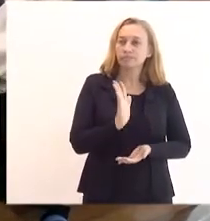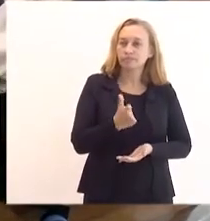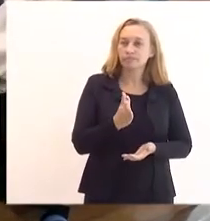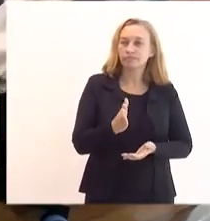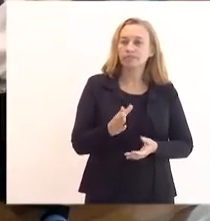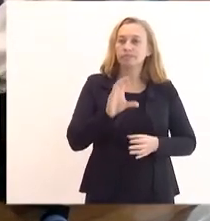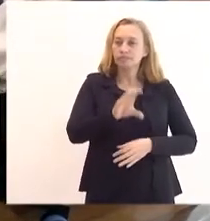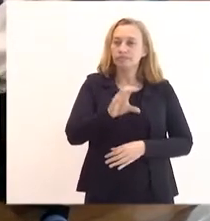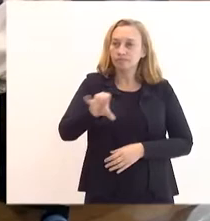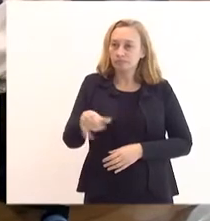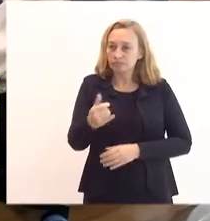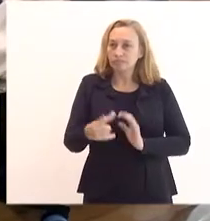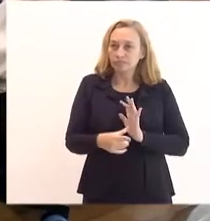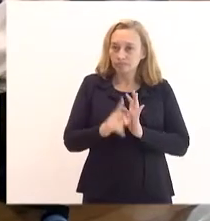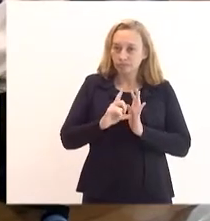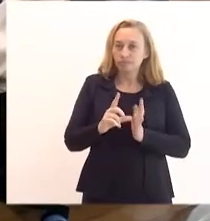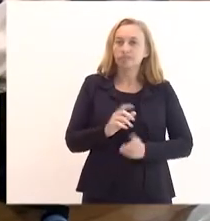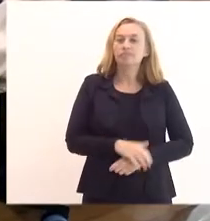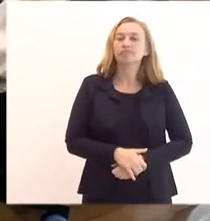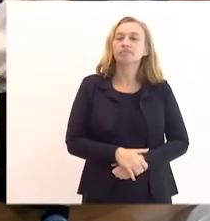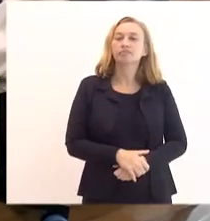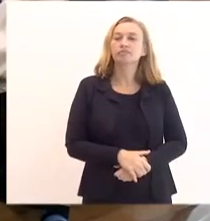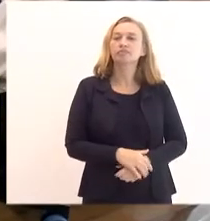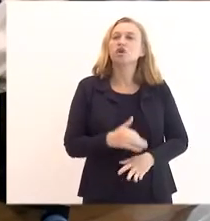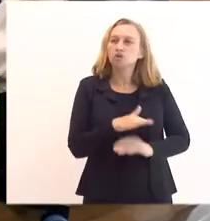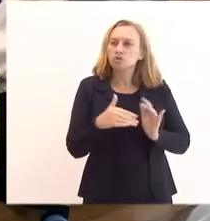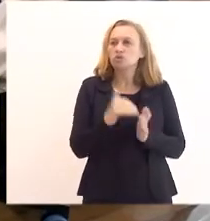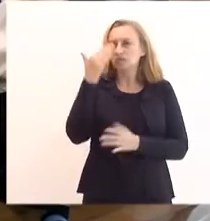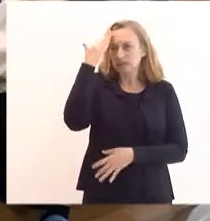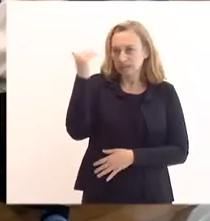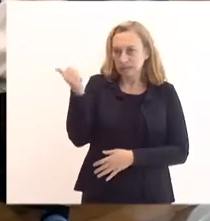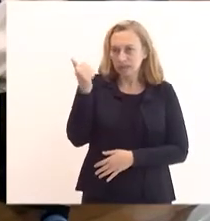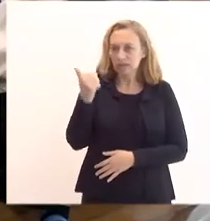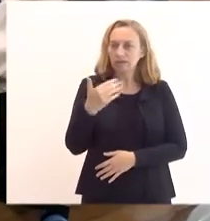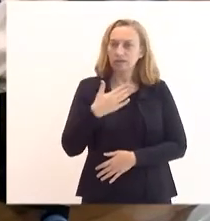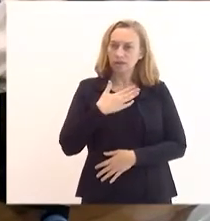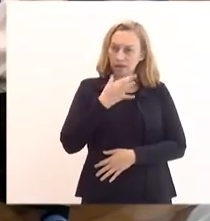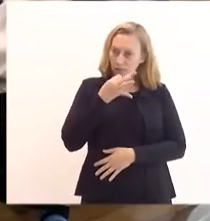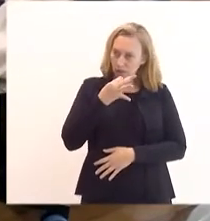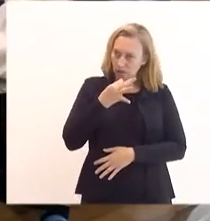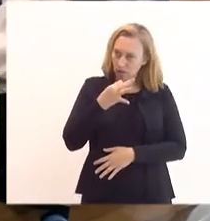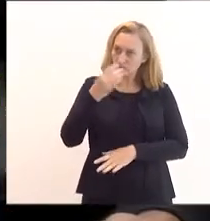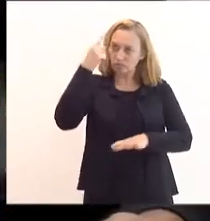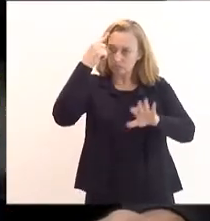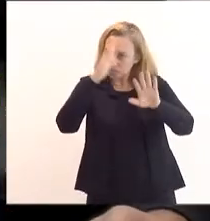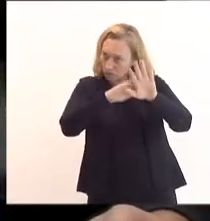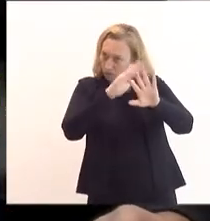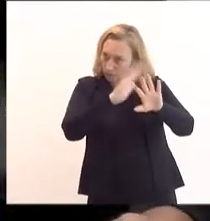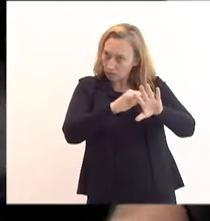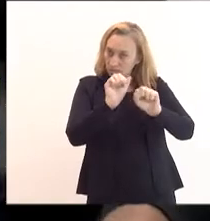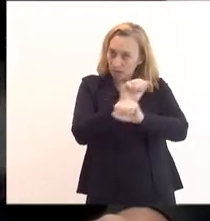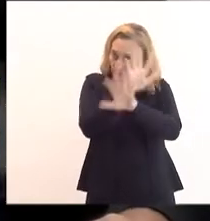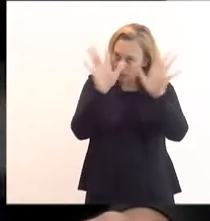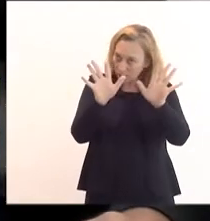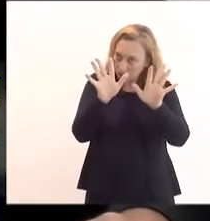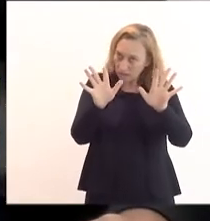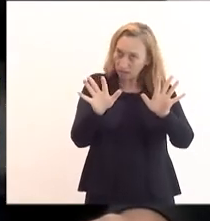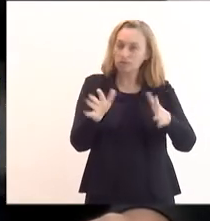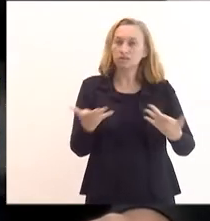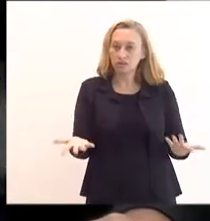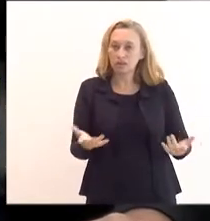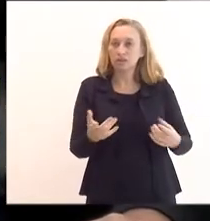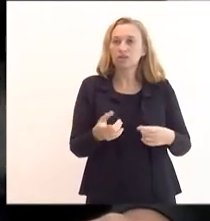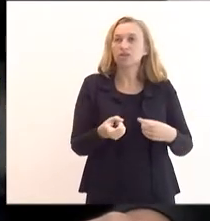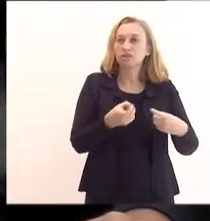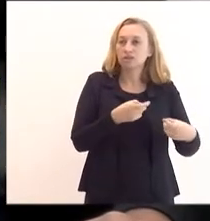CCJ anteriormente. Todos aqui sabem do meu posicionamento ideológico muito claro, muito definido, das guerras que